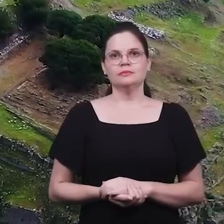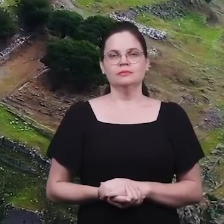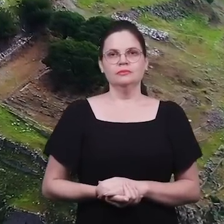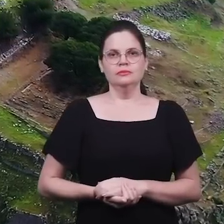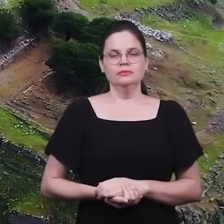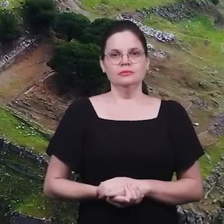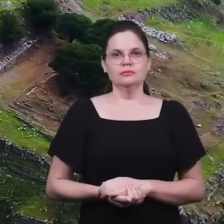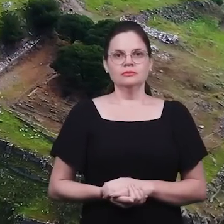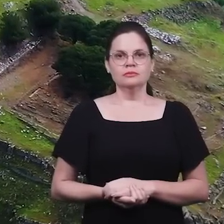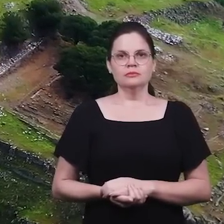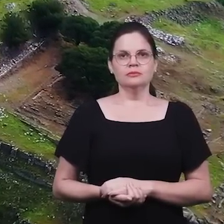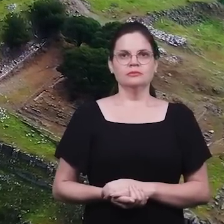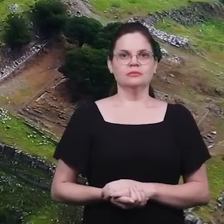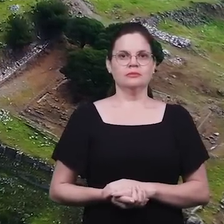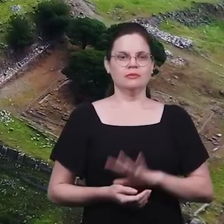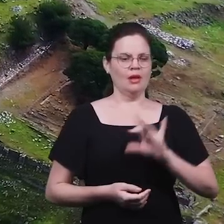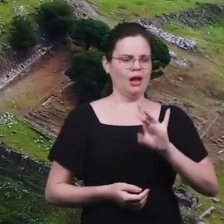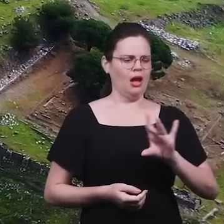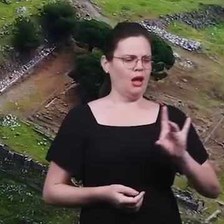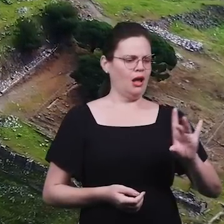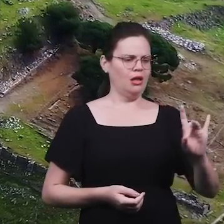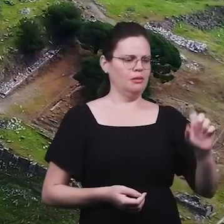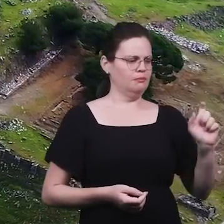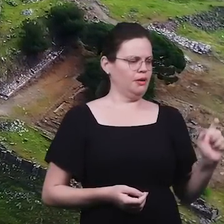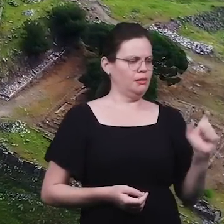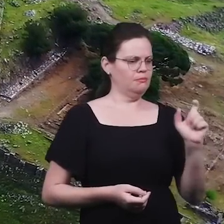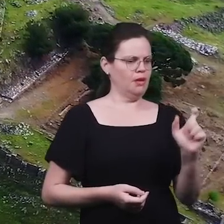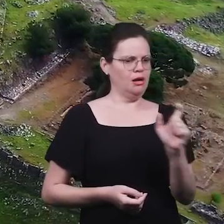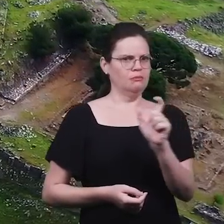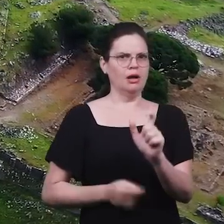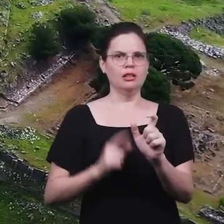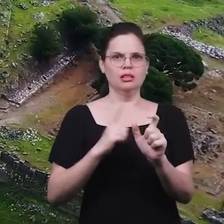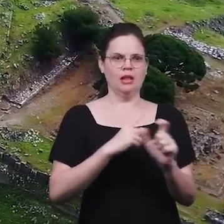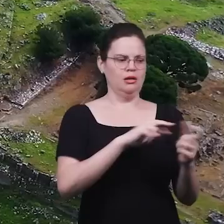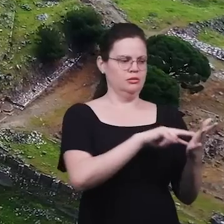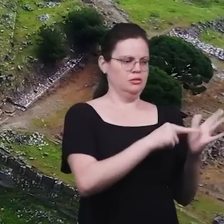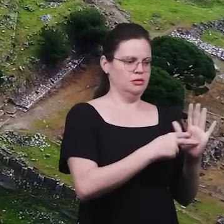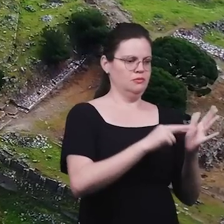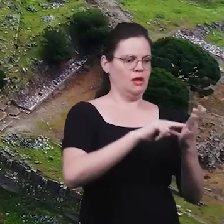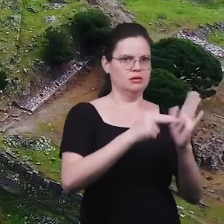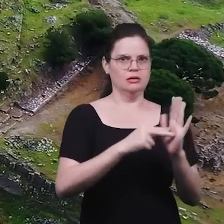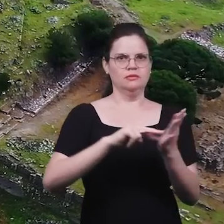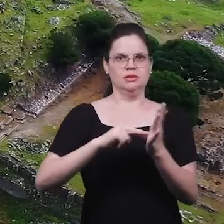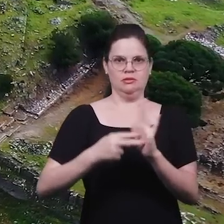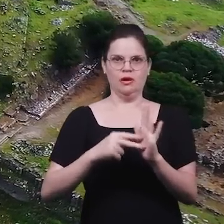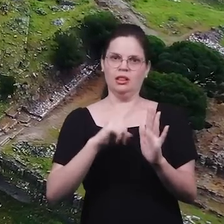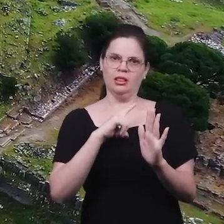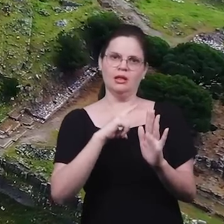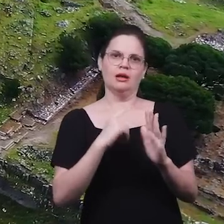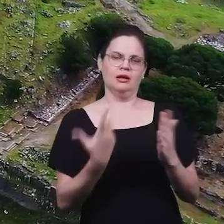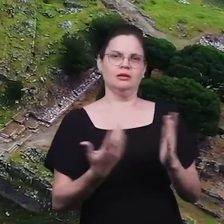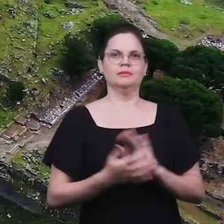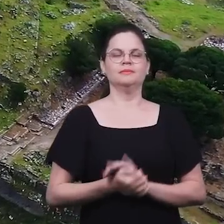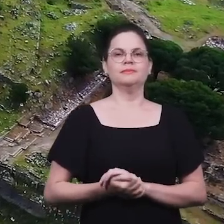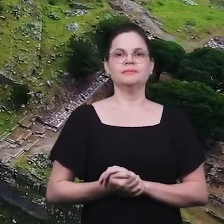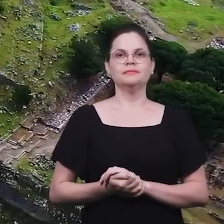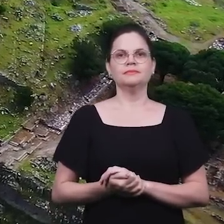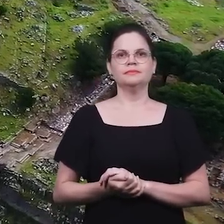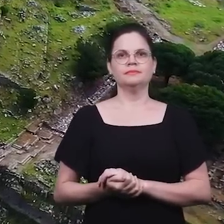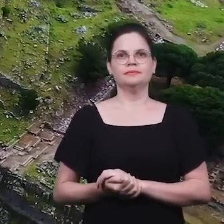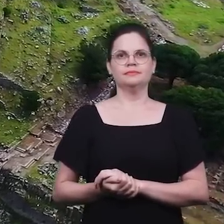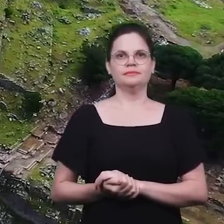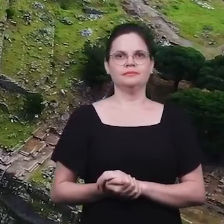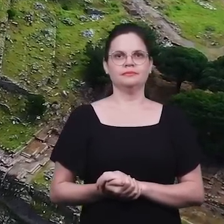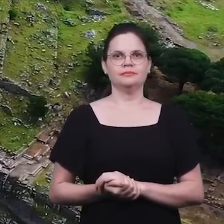As palavras, cada carta tem um significado. Não quer isso dizer que